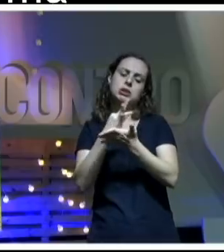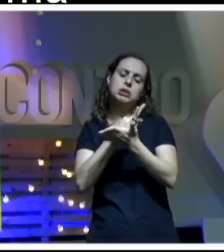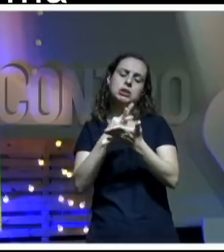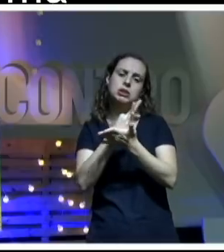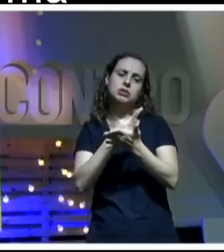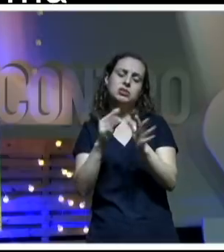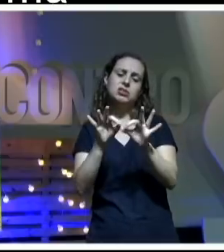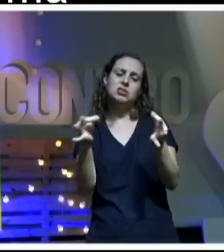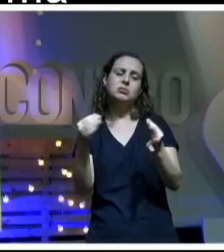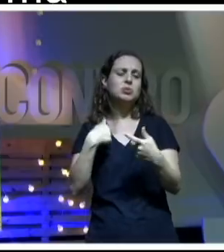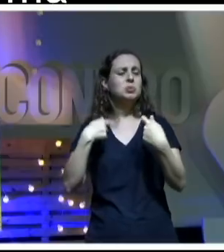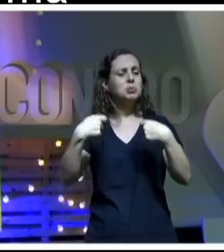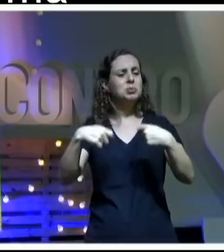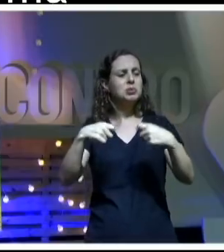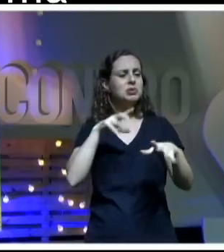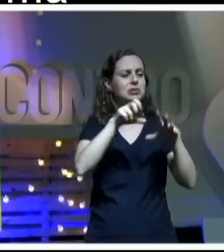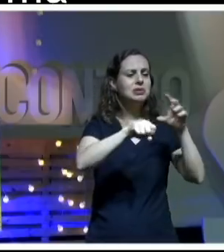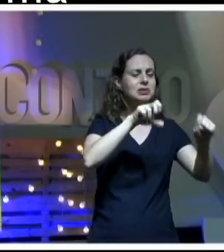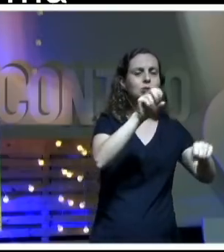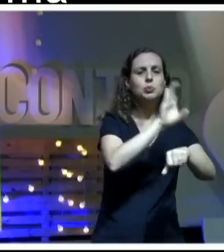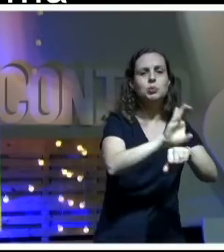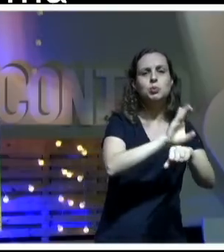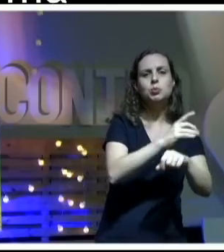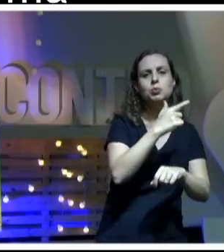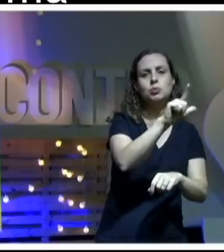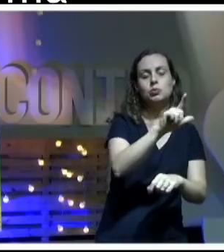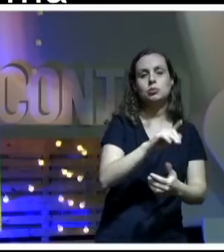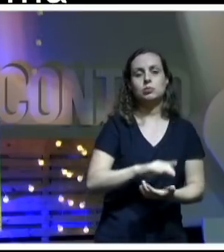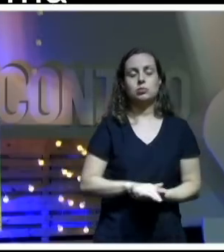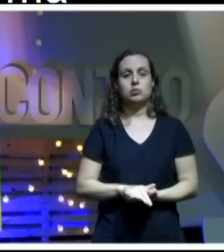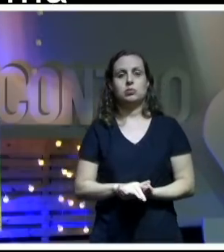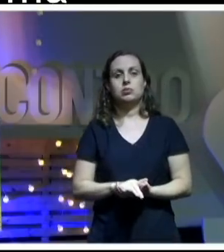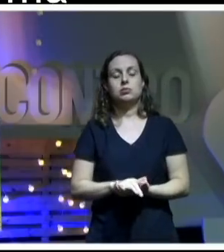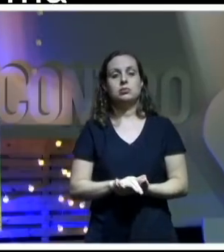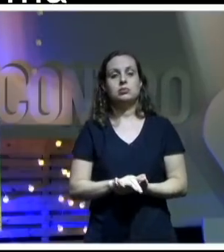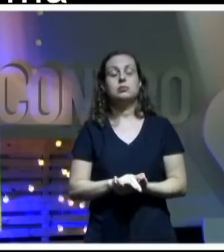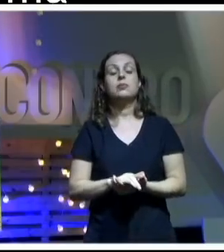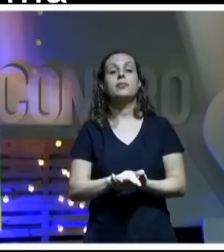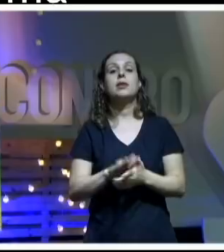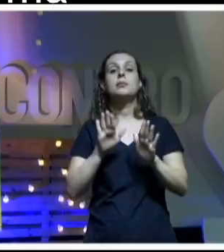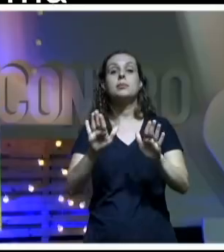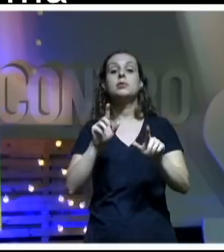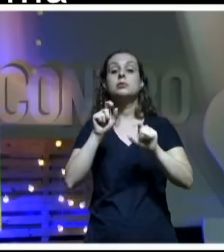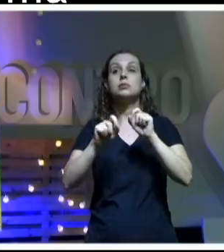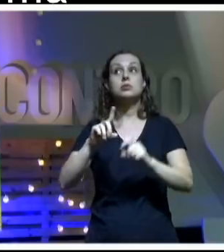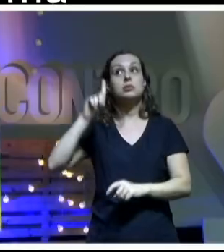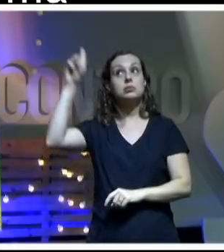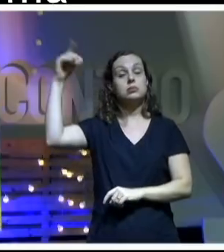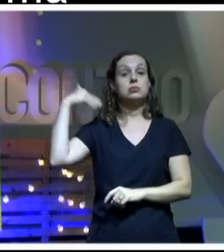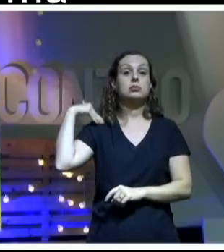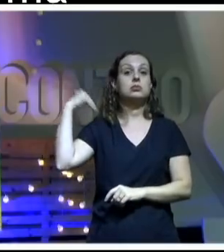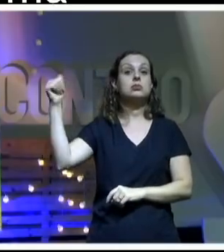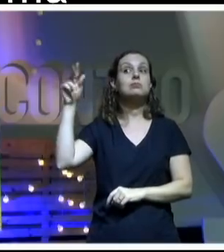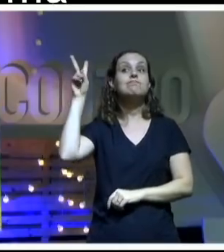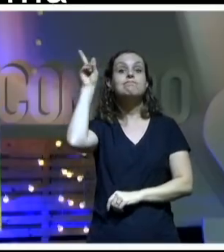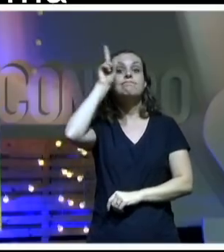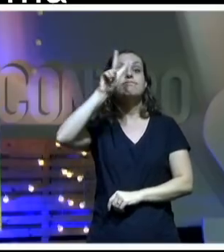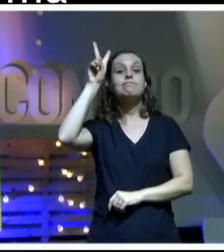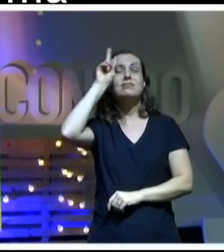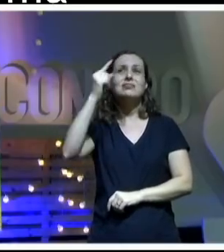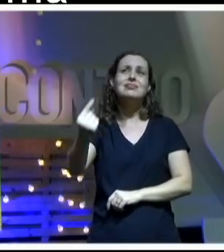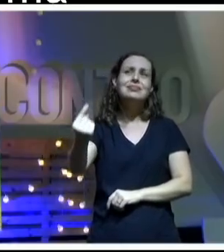cultura pois não é de ser lindo que a tradução do chamado pastoral no vocabulário da